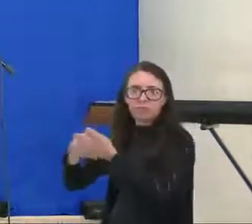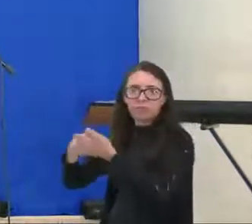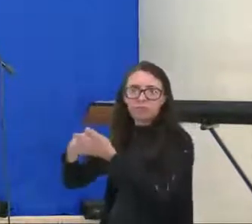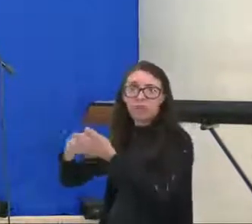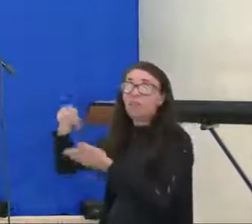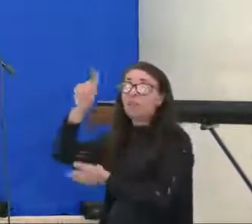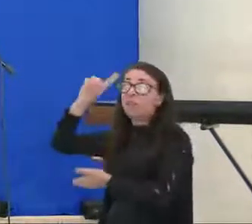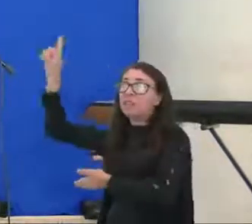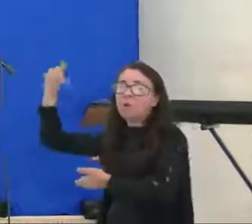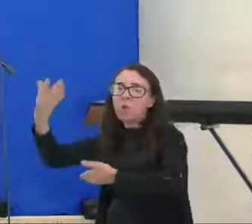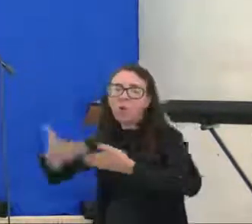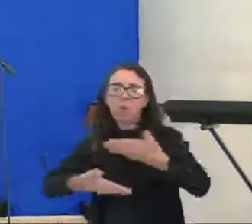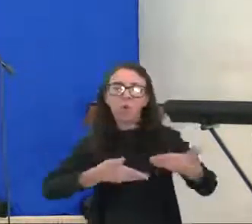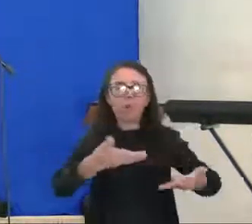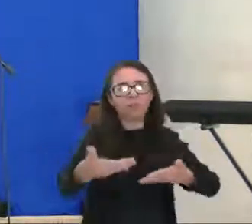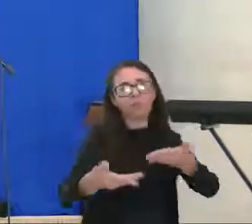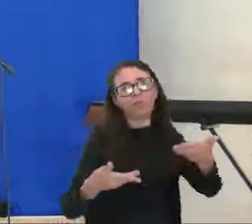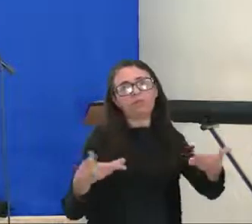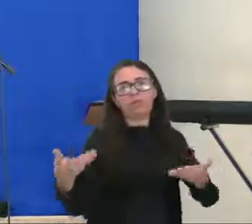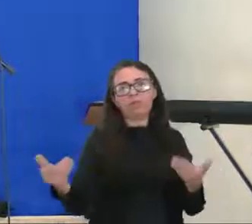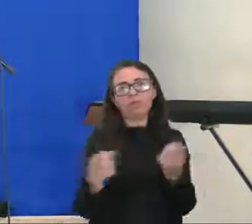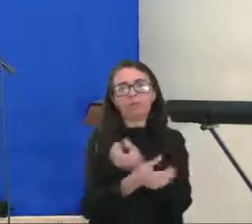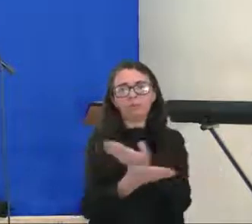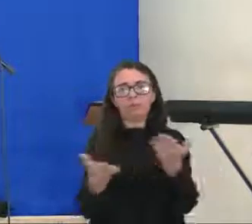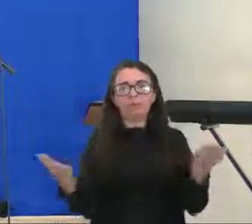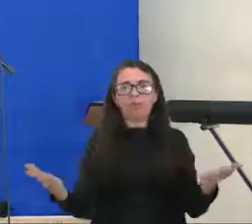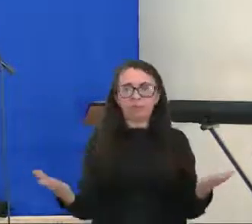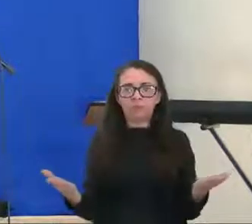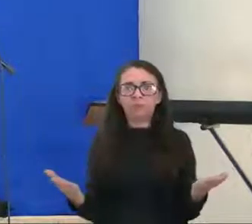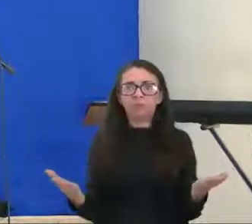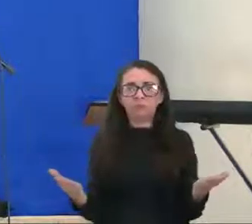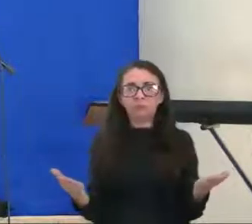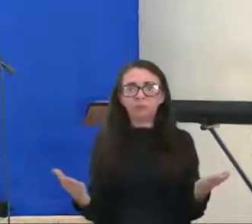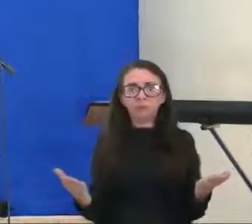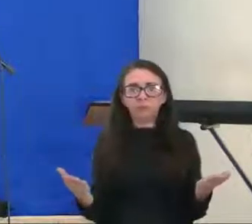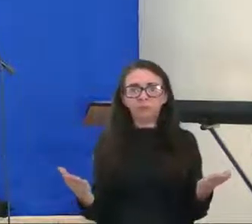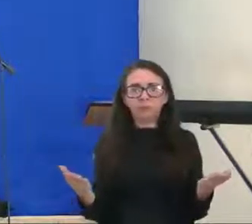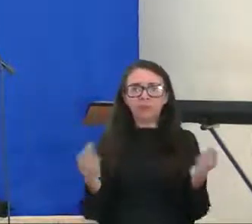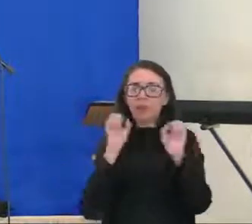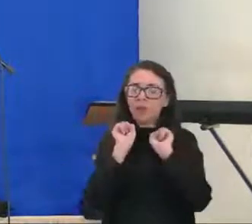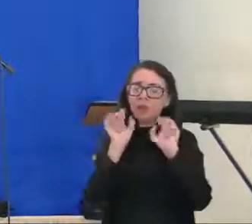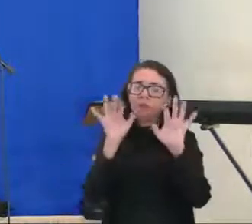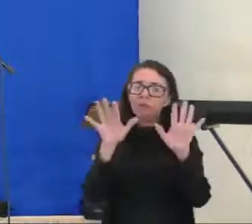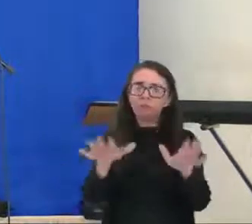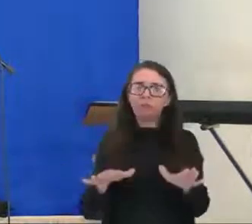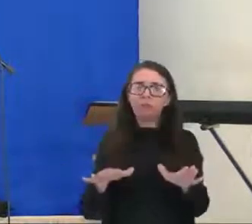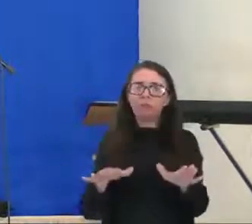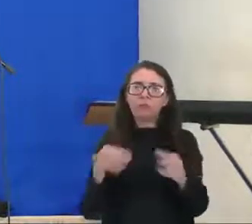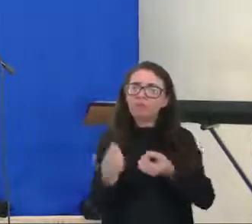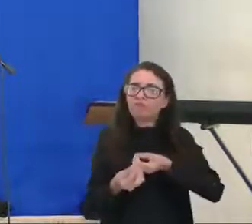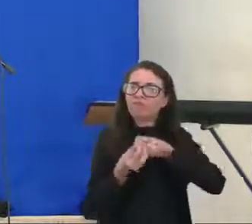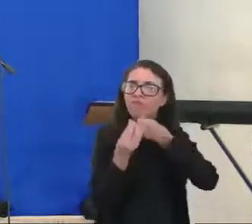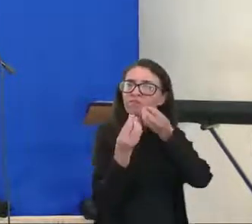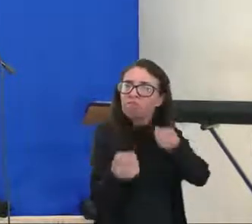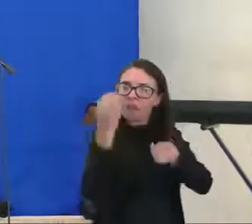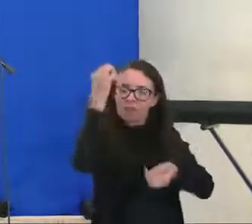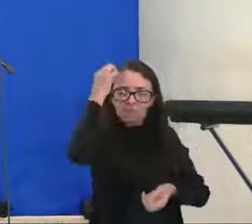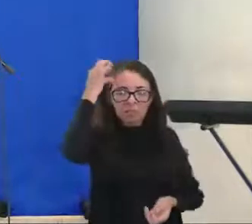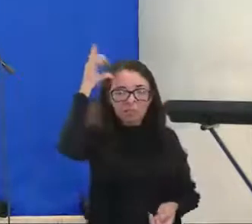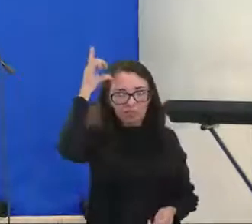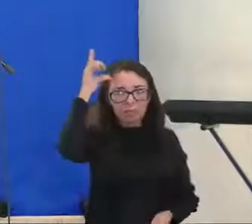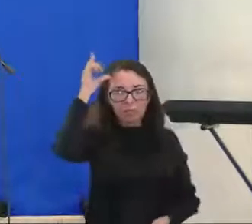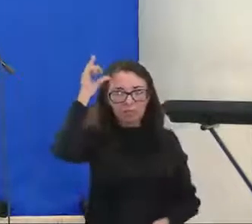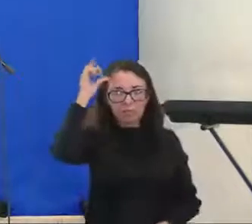a palavra, eu vejo isso daí evidente lá em Isaías, deixando muito bem claro, né? Capítulo 45, 46 de Isaías, deixando muito bem claro